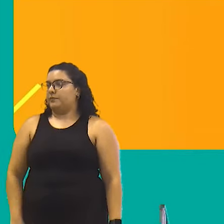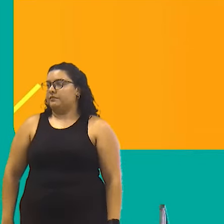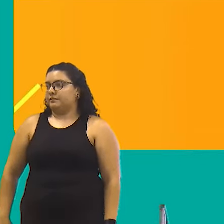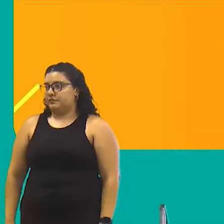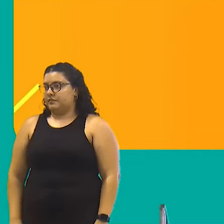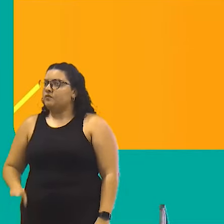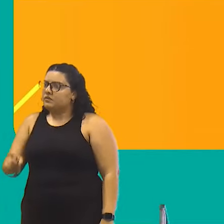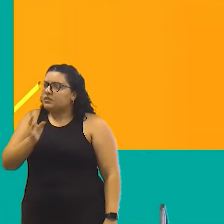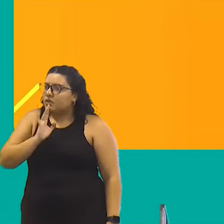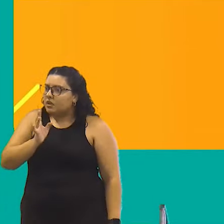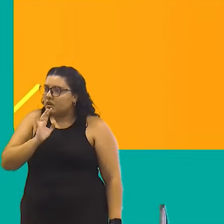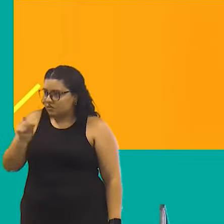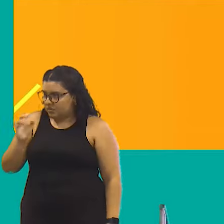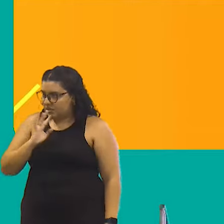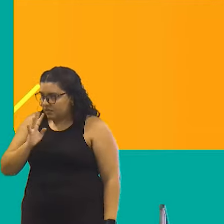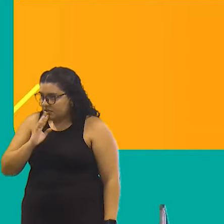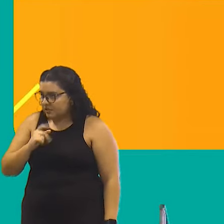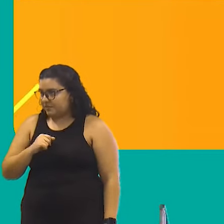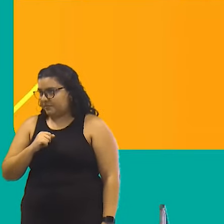Vocês conhecem a equação do piu-piu?